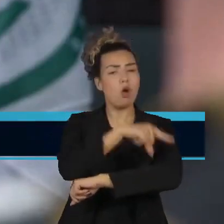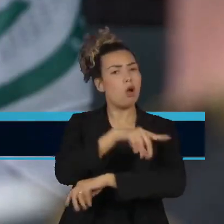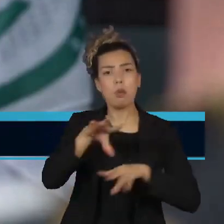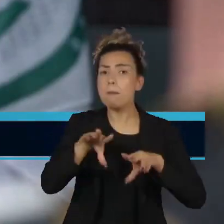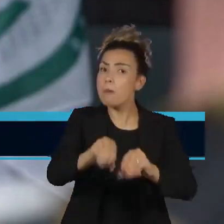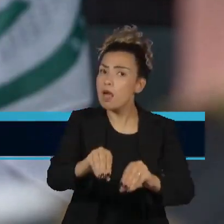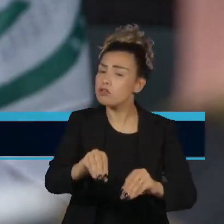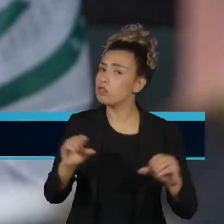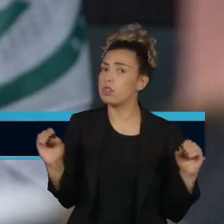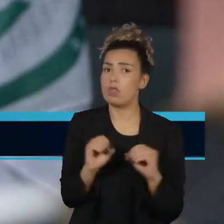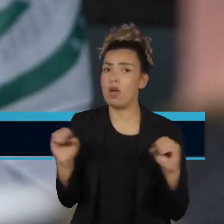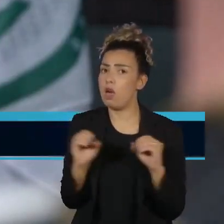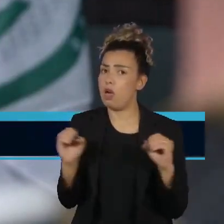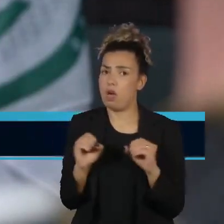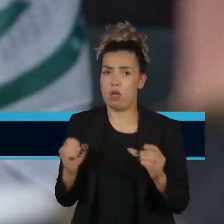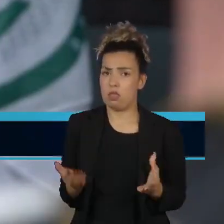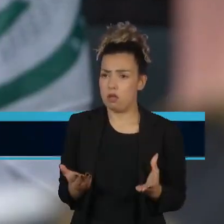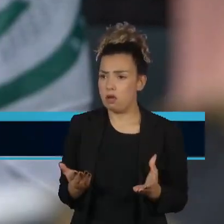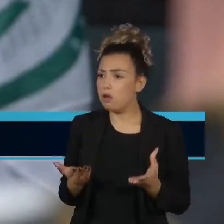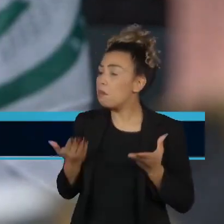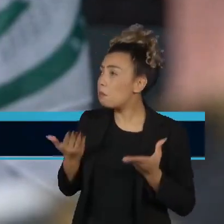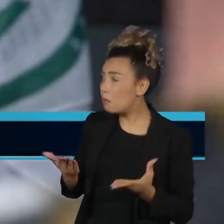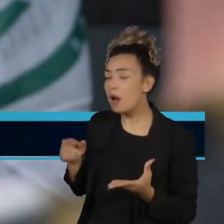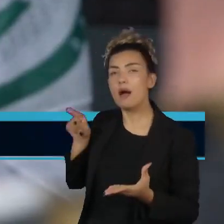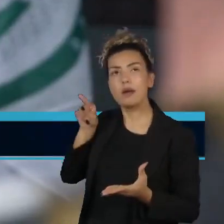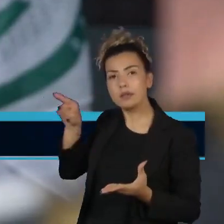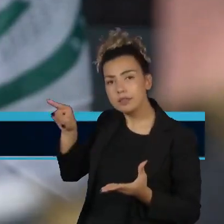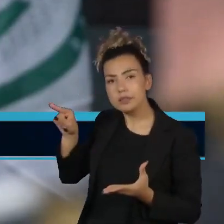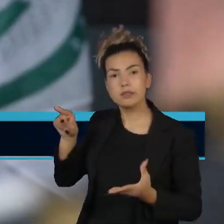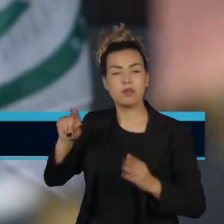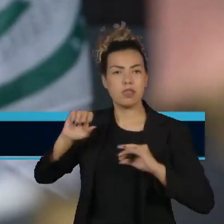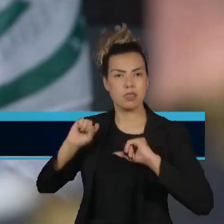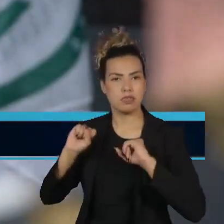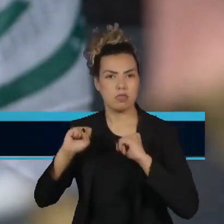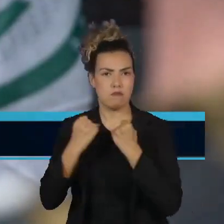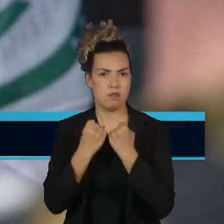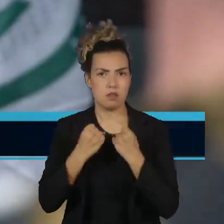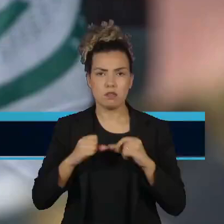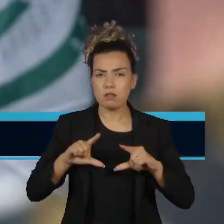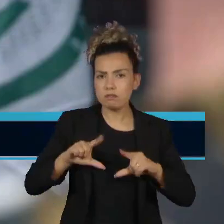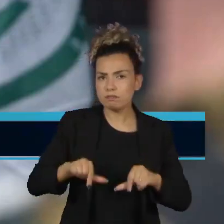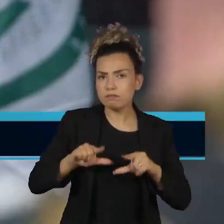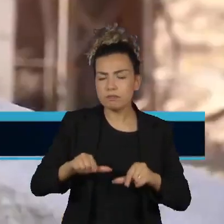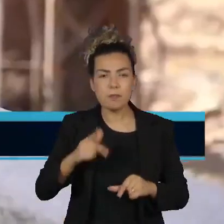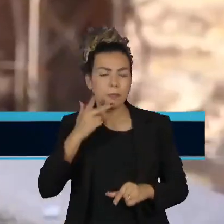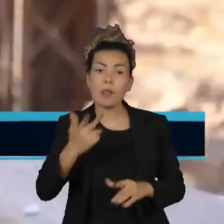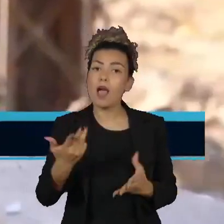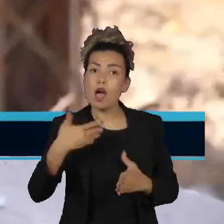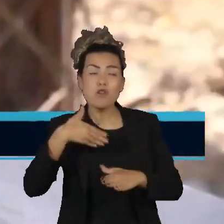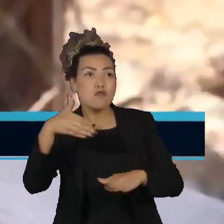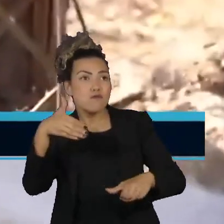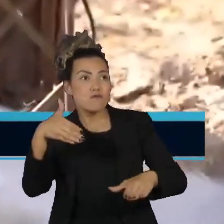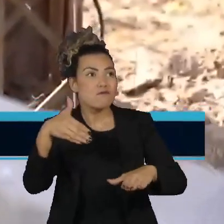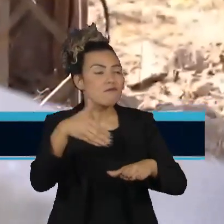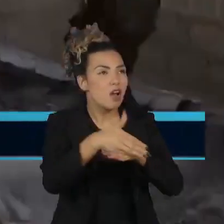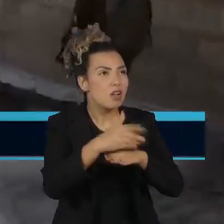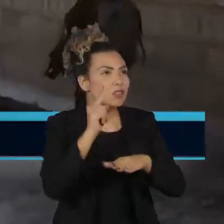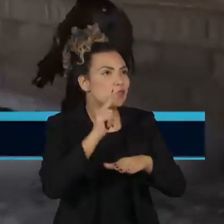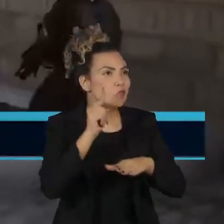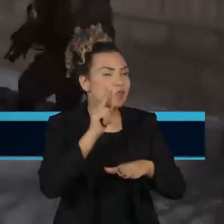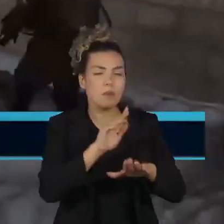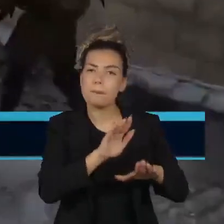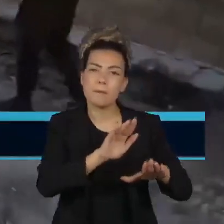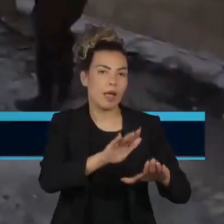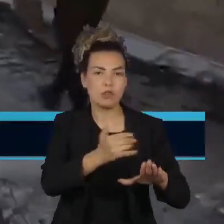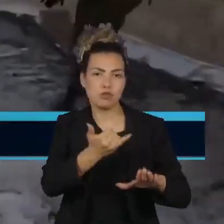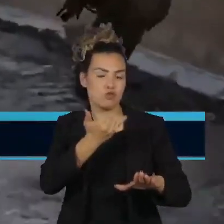A indefinição do alvo fez o ministro da Defesa israelense cancelar uma ida a Washington, quando discutiria o